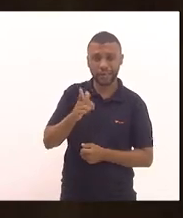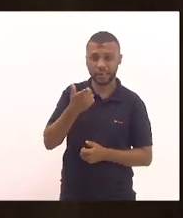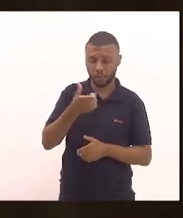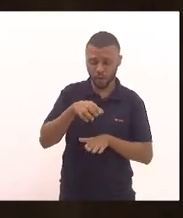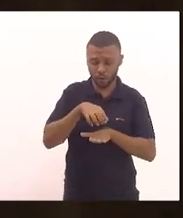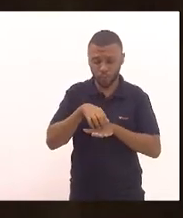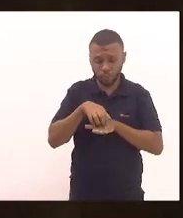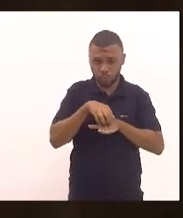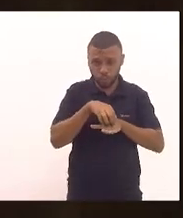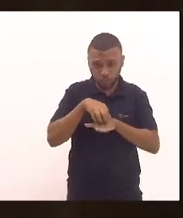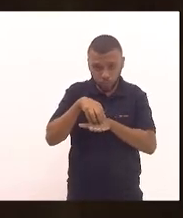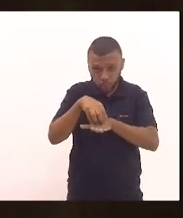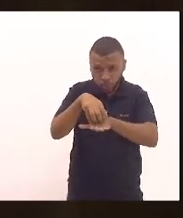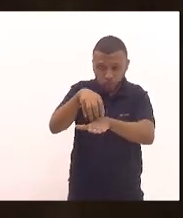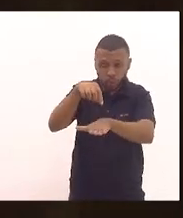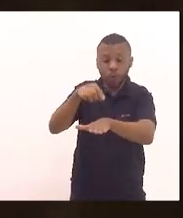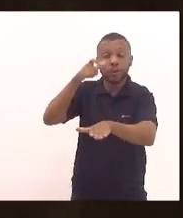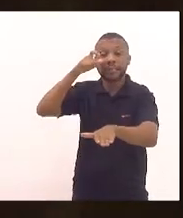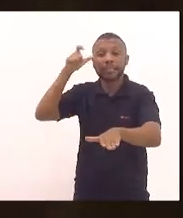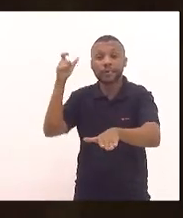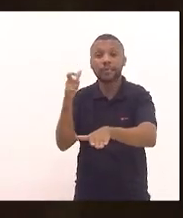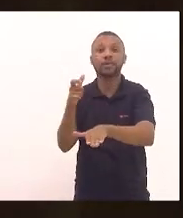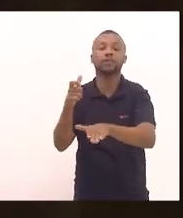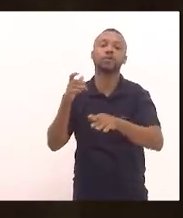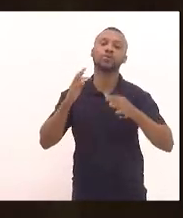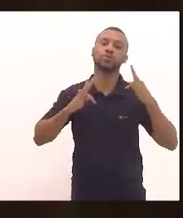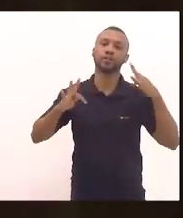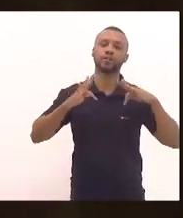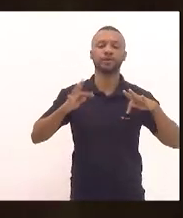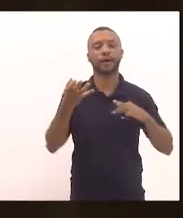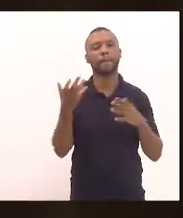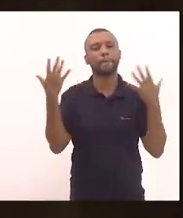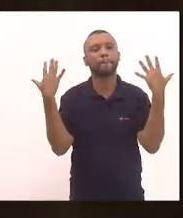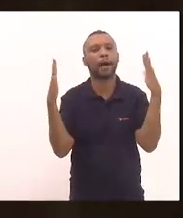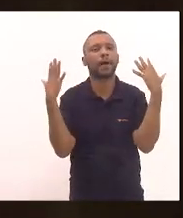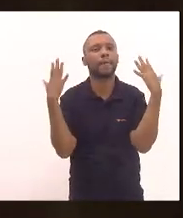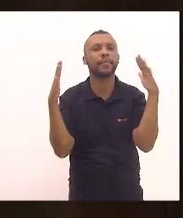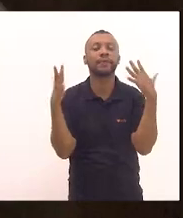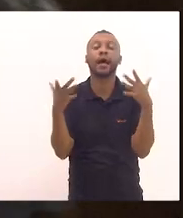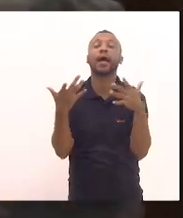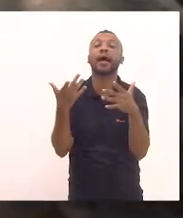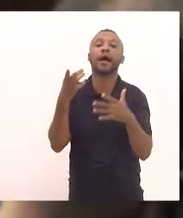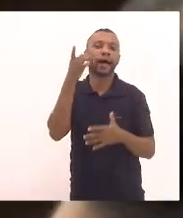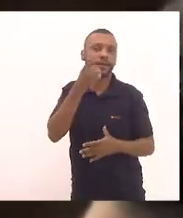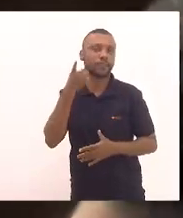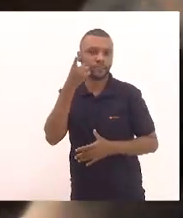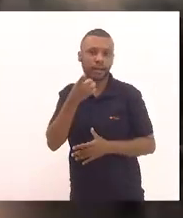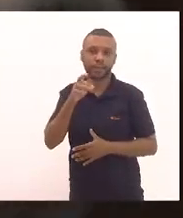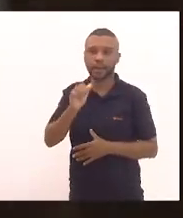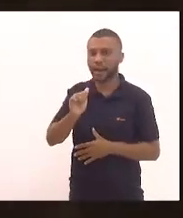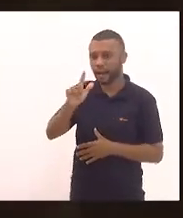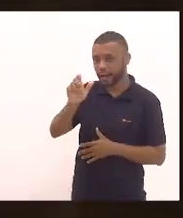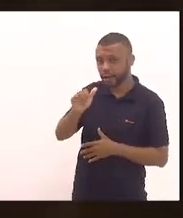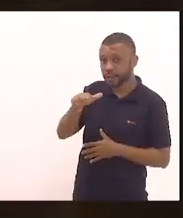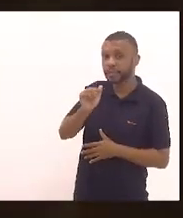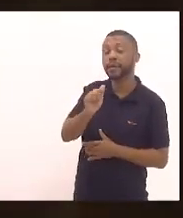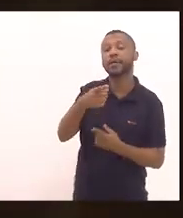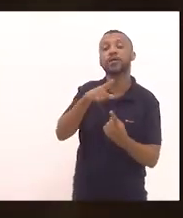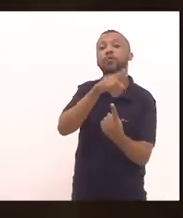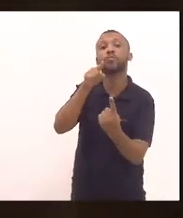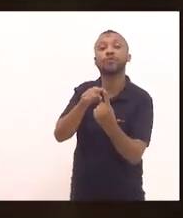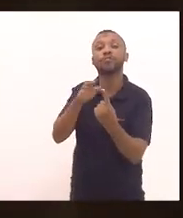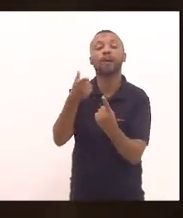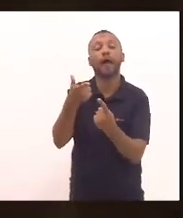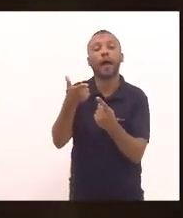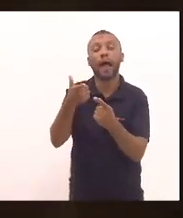interesse turístico aqui no estado do Rio de Janeiro. Parabenizar aqui a deputada Alana. E, a fim de aprimorar o